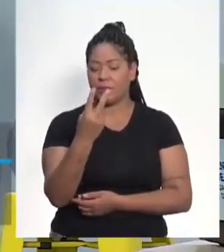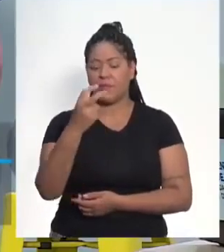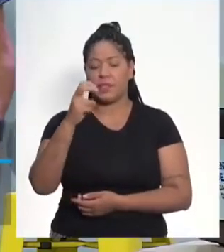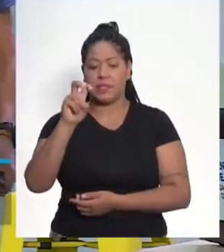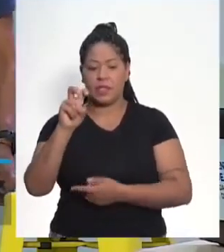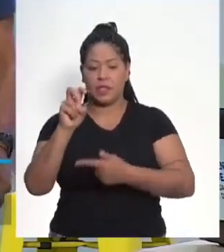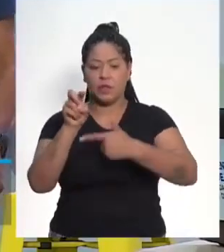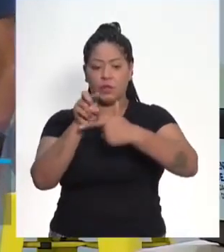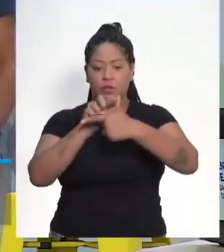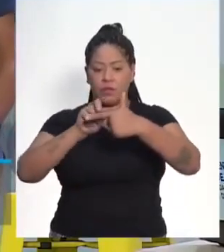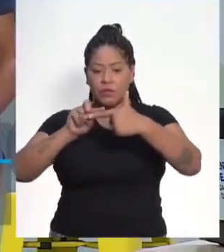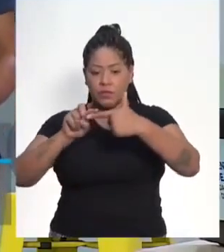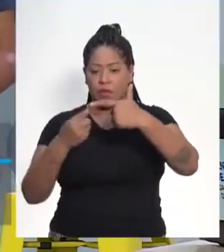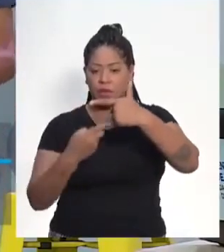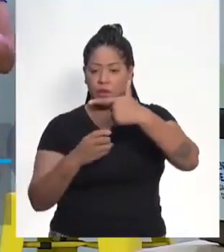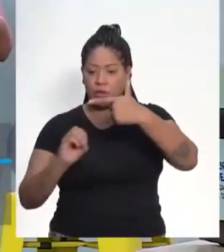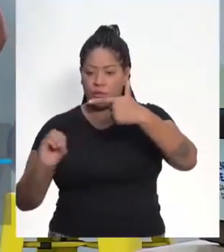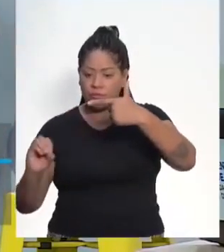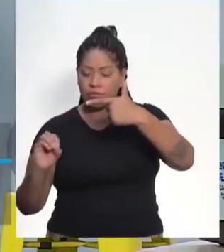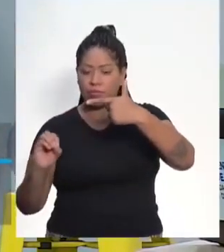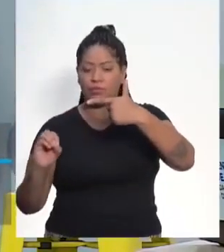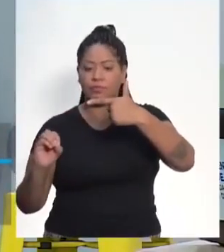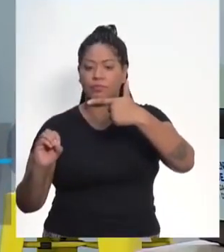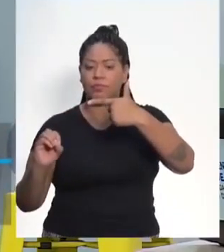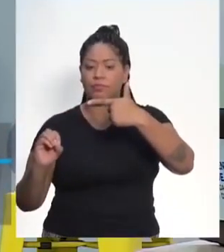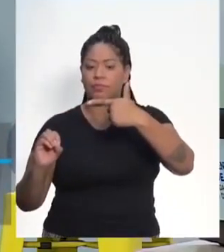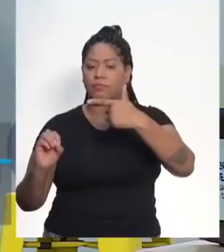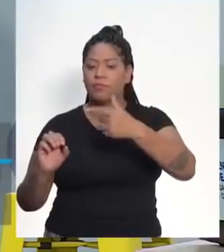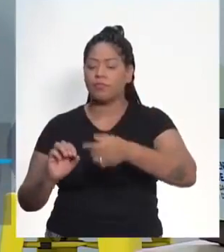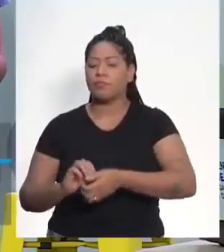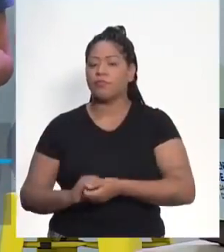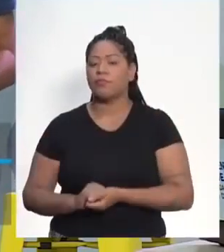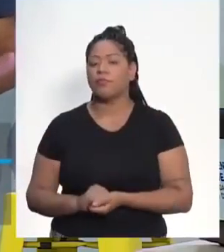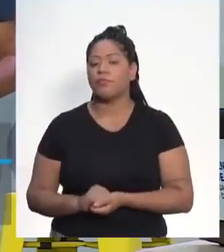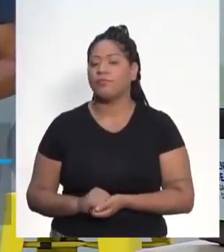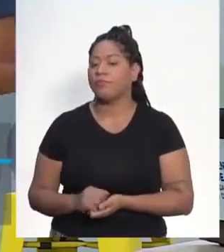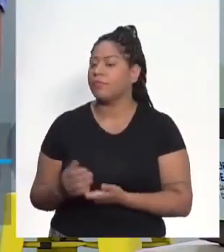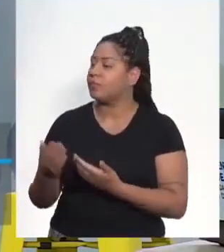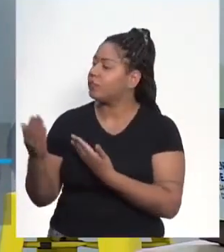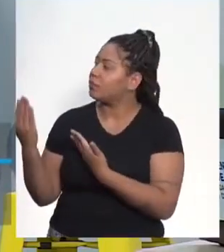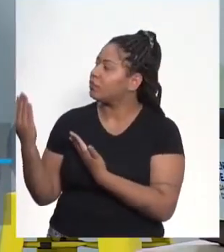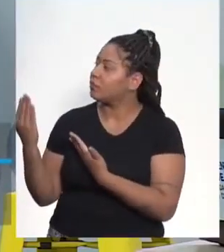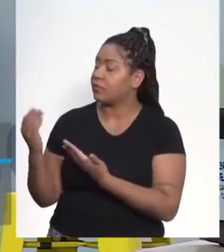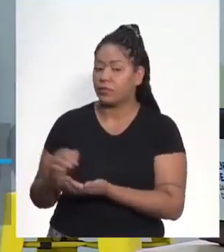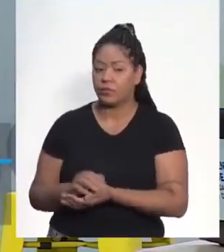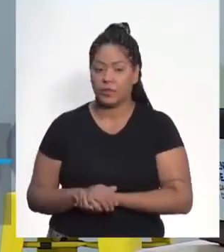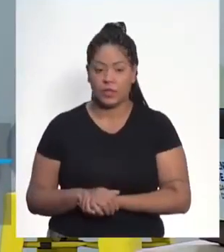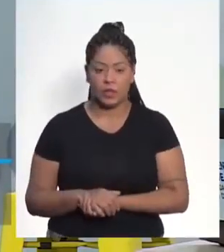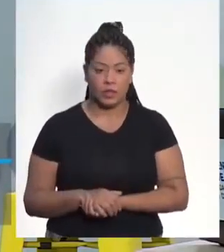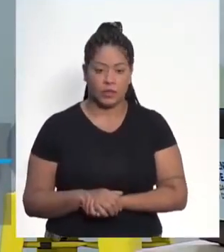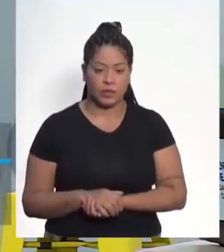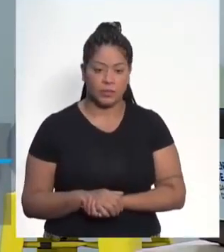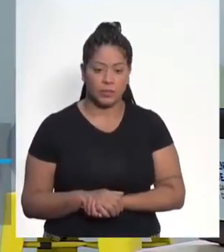fração equivalente a 1/4, que é equivalente a 0,25 e que para a gente, na prática, corresponde a